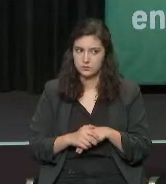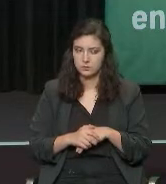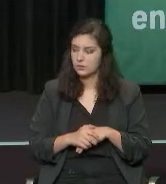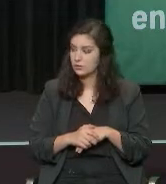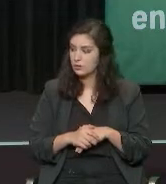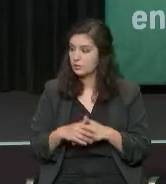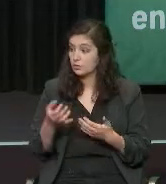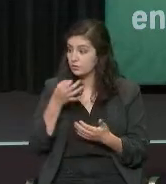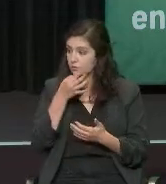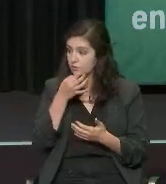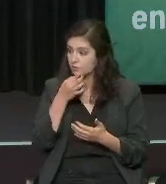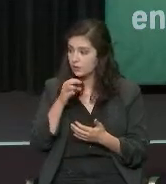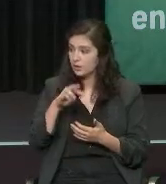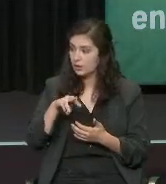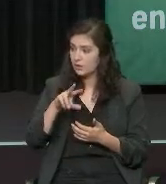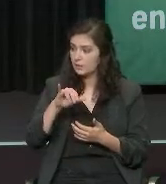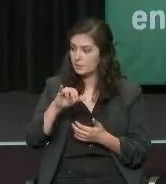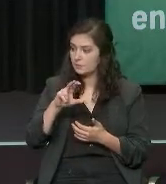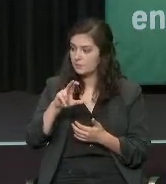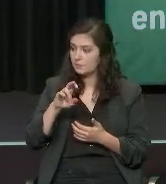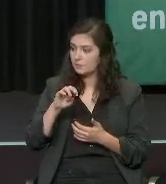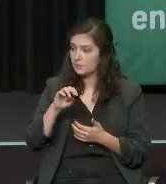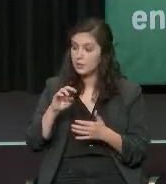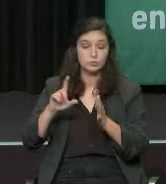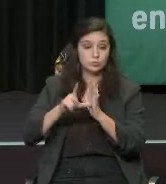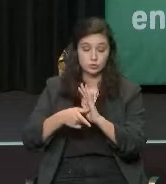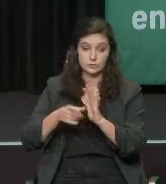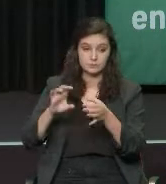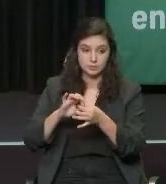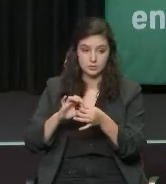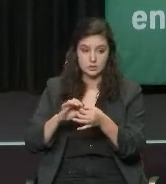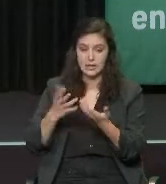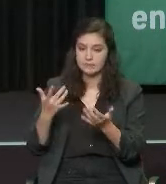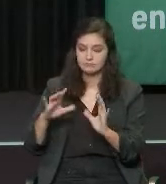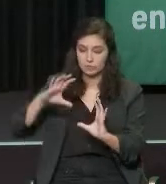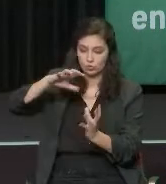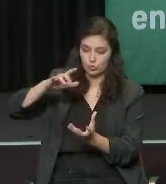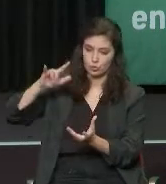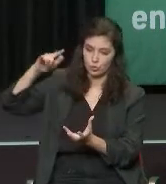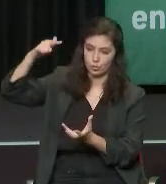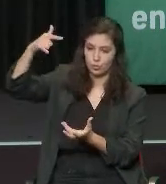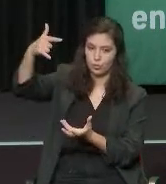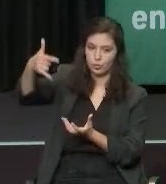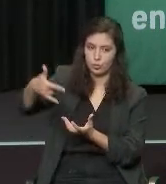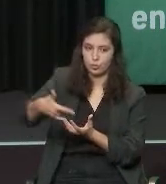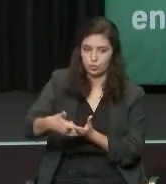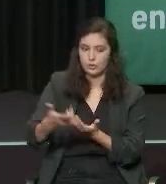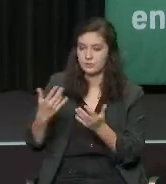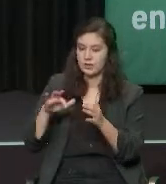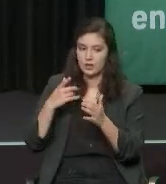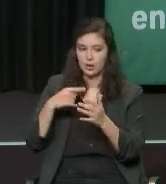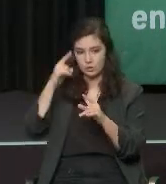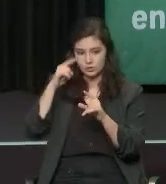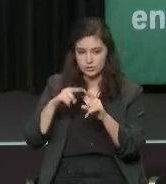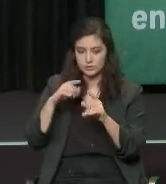Gostaria de falar acerca dos principais projetos atuais para o desenvolvimento de satélites na nossa